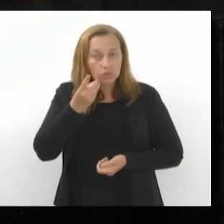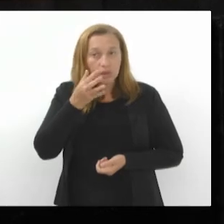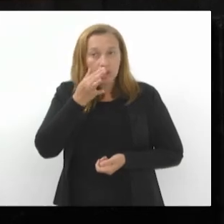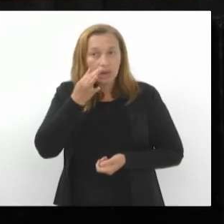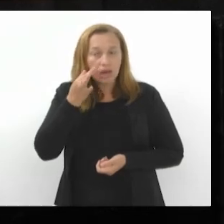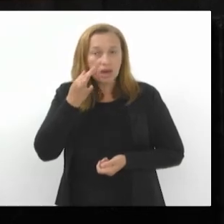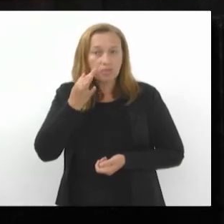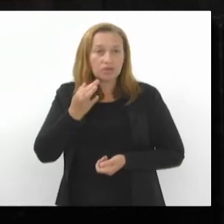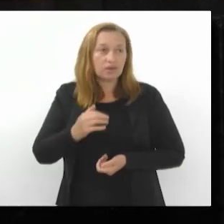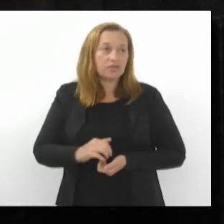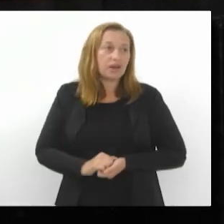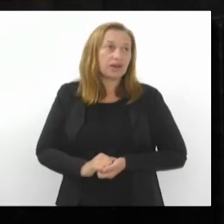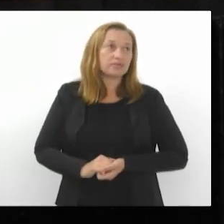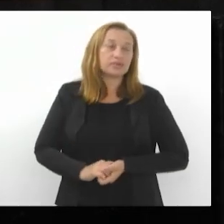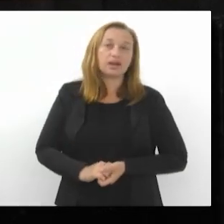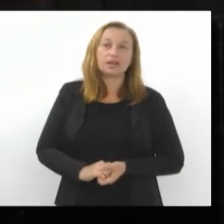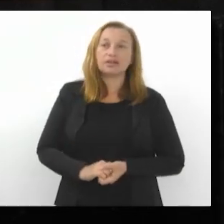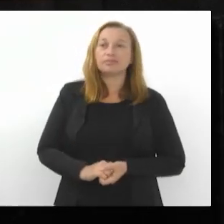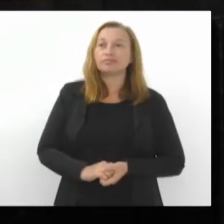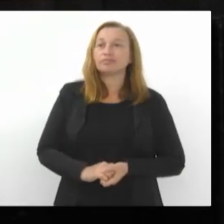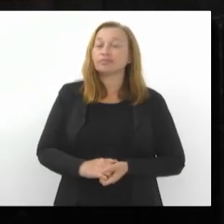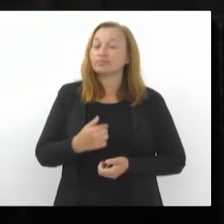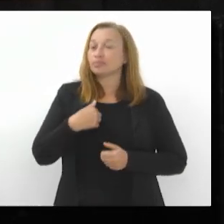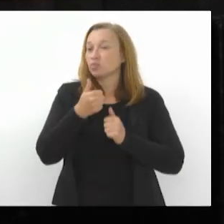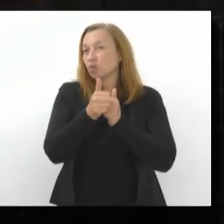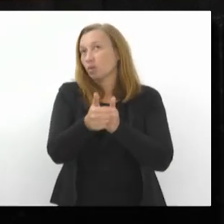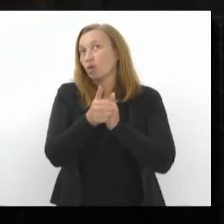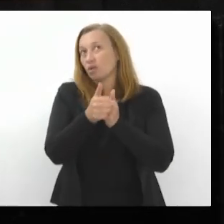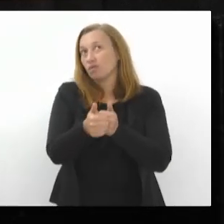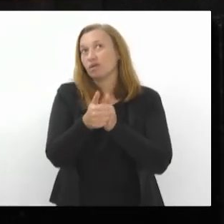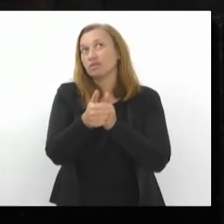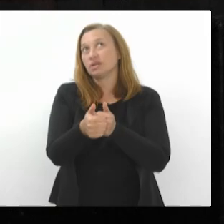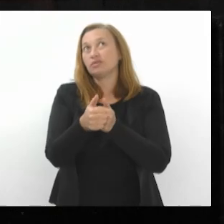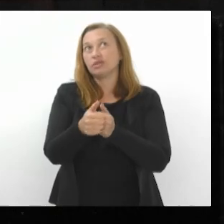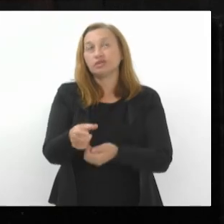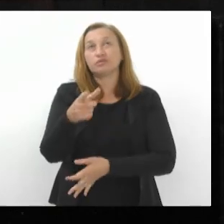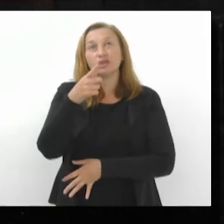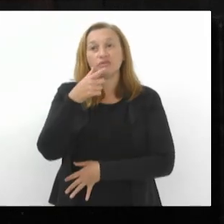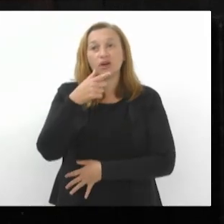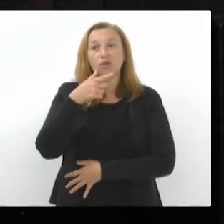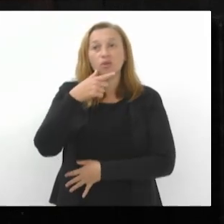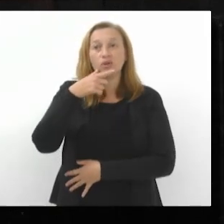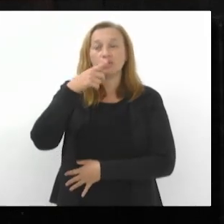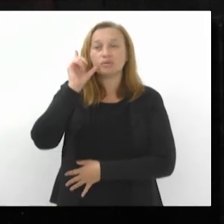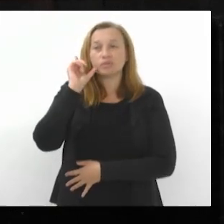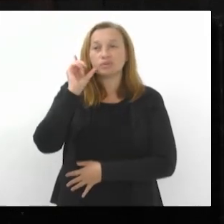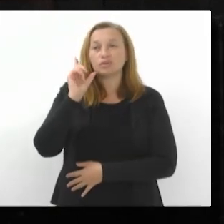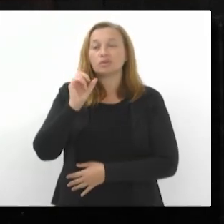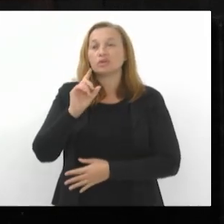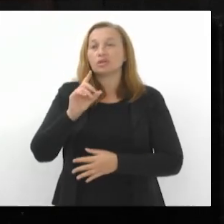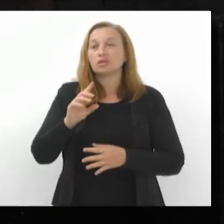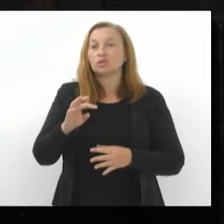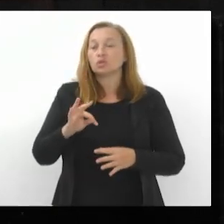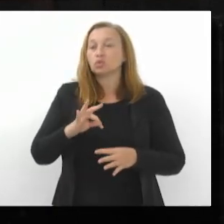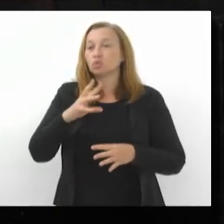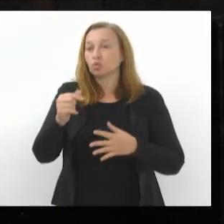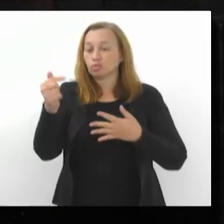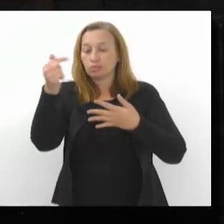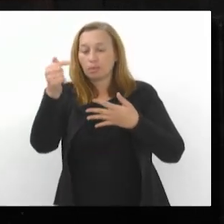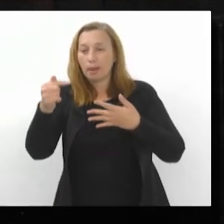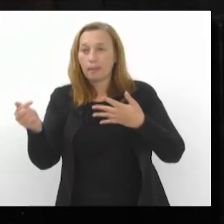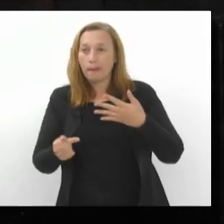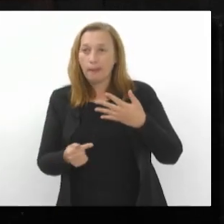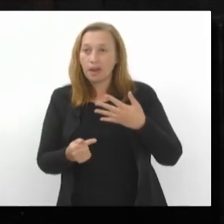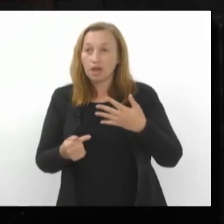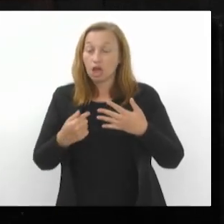Flávio Serafini, eu acompanhei ontem os destaques todos. Doido